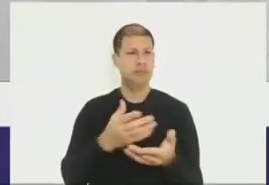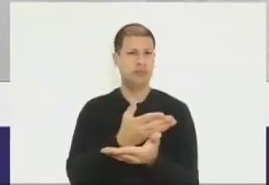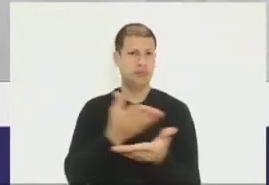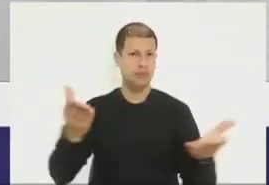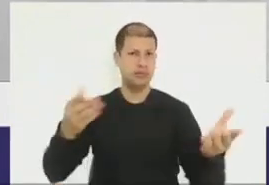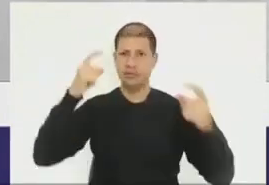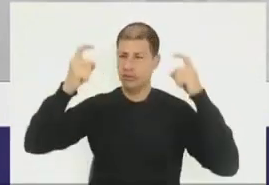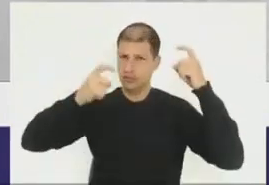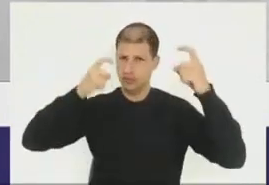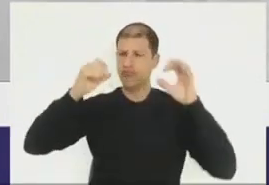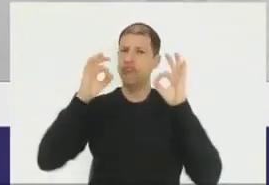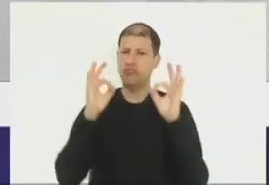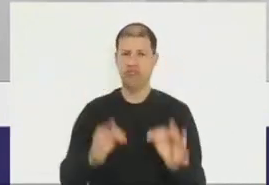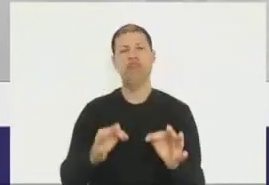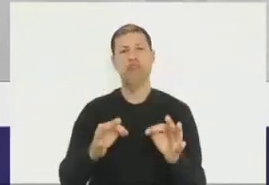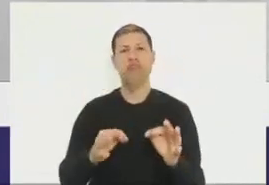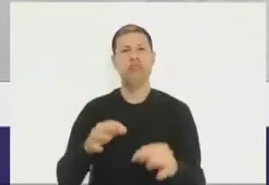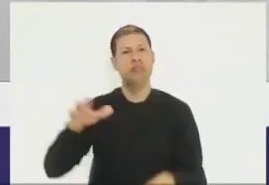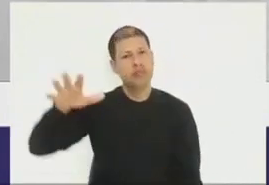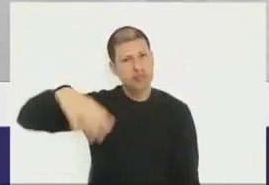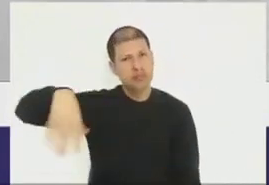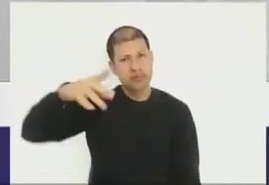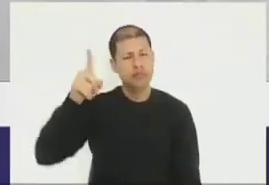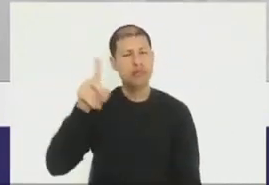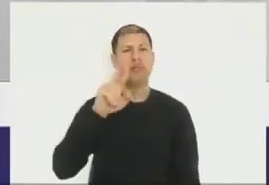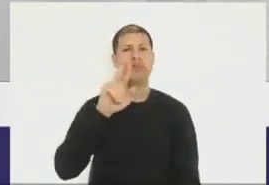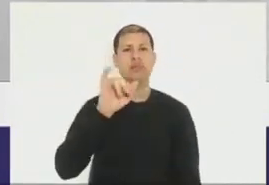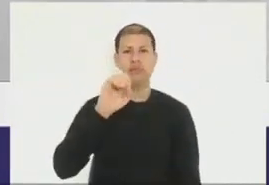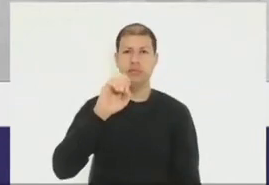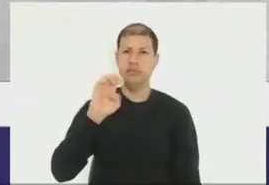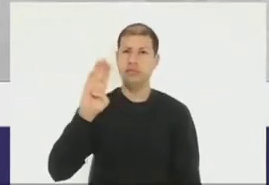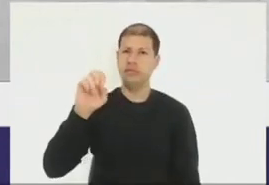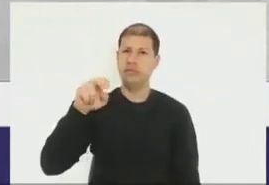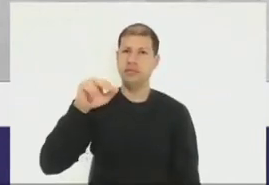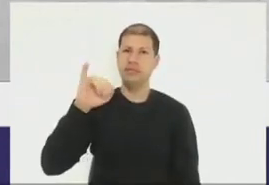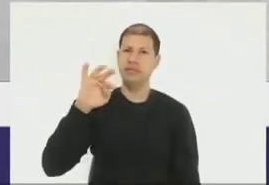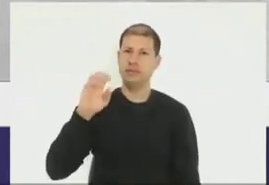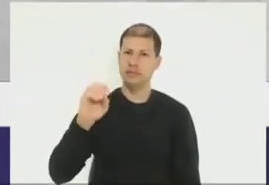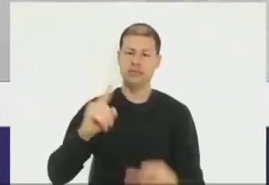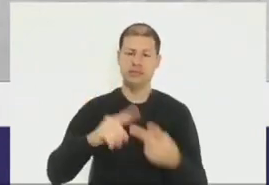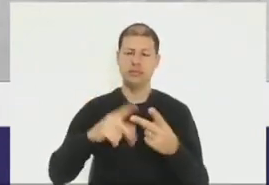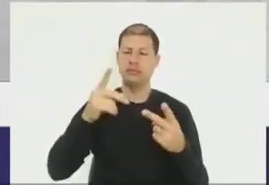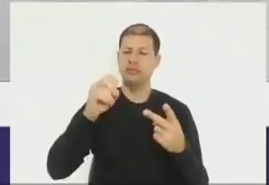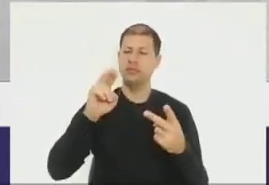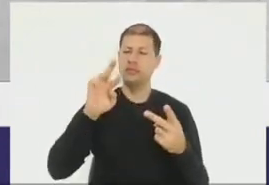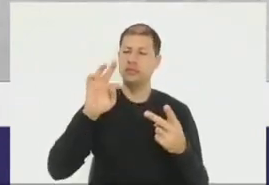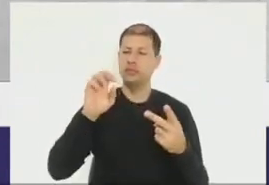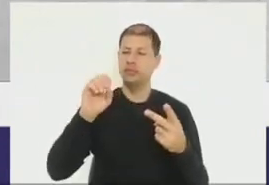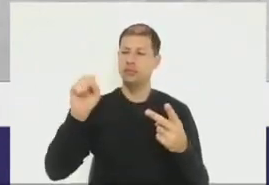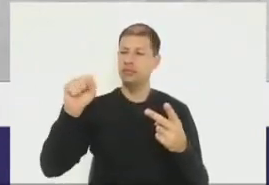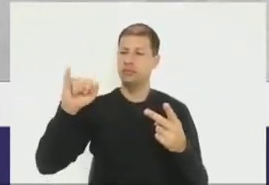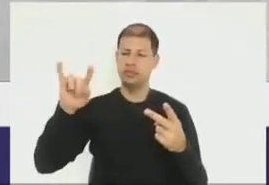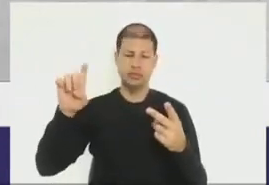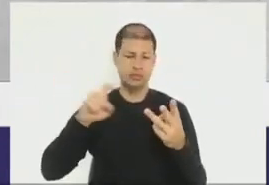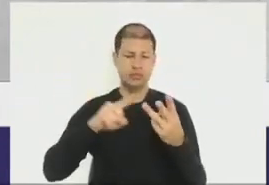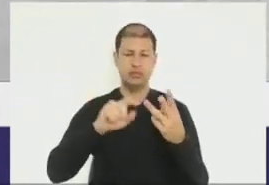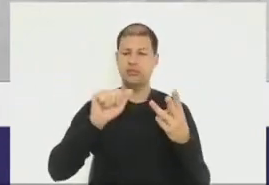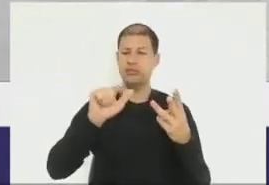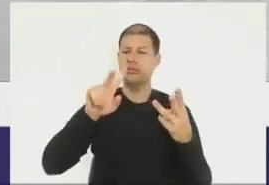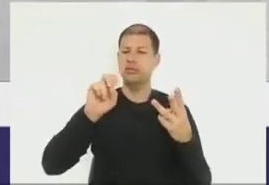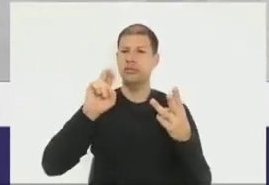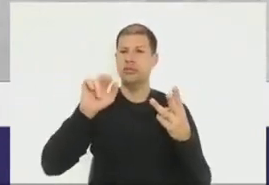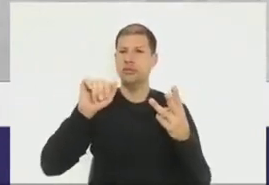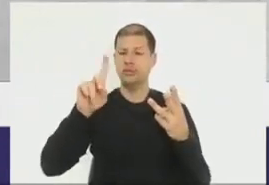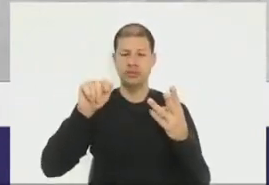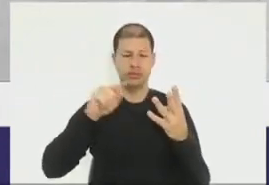preocupam de fato com aquela região do Rio Bonito, Porto Said, Alvorada, Mina, estão na Mina